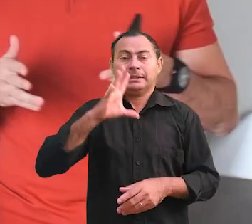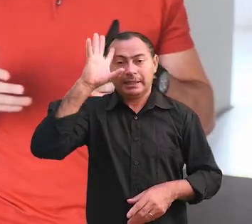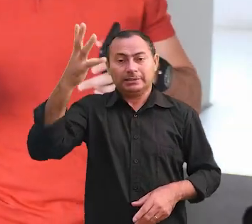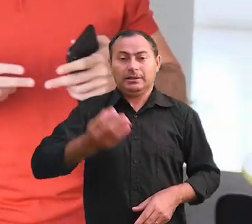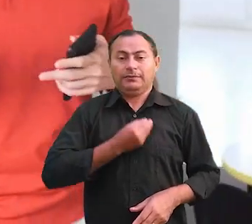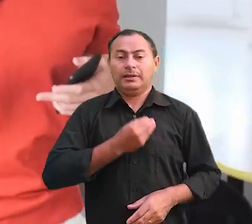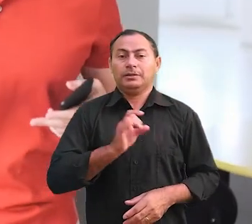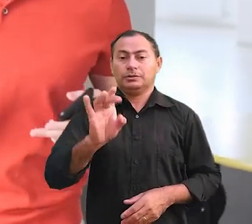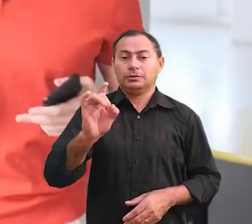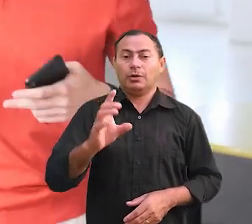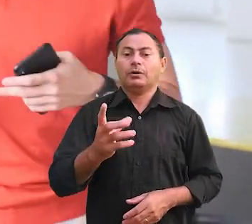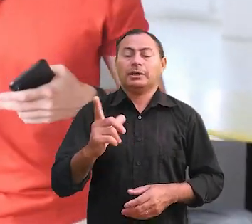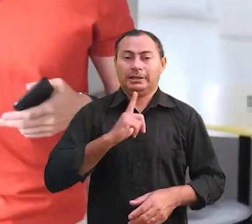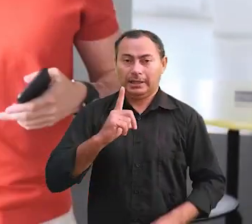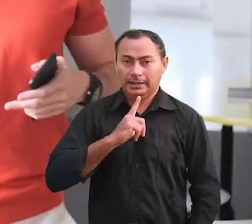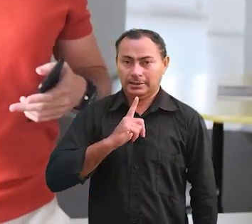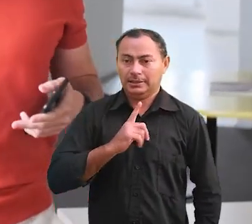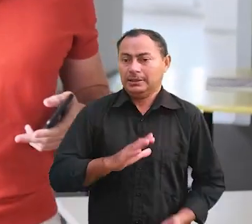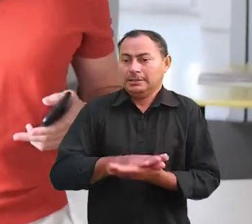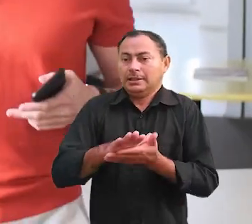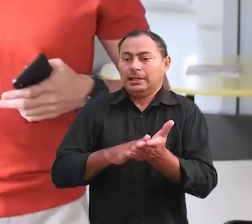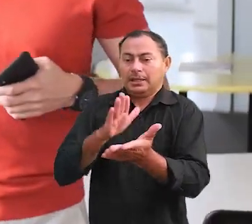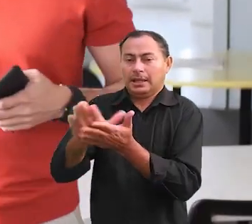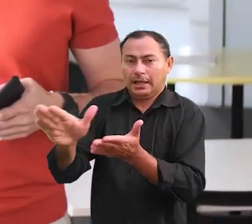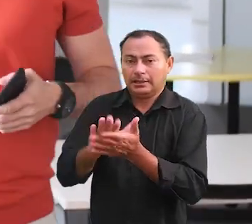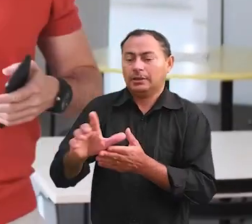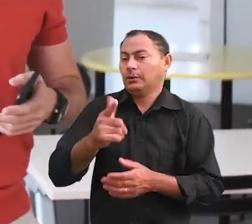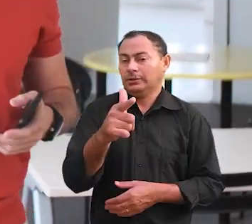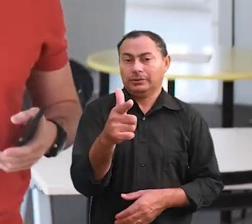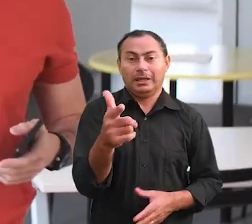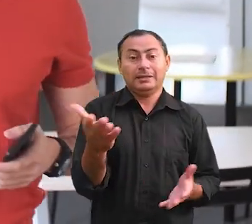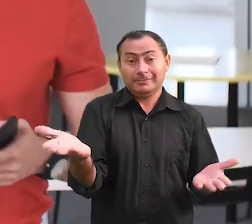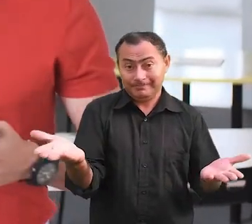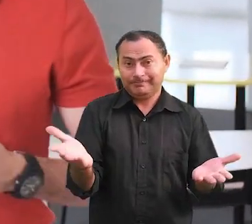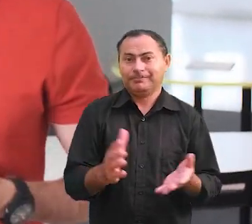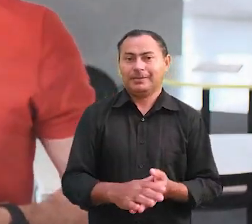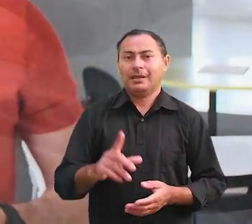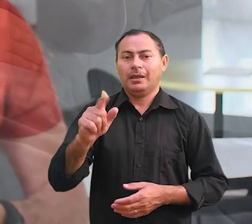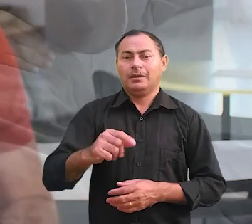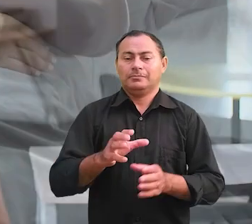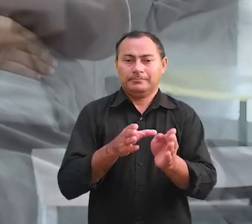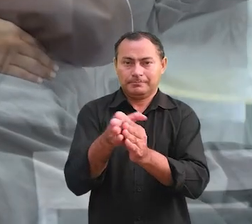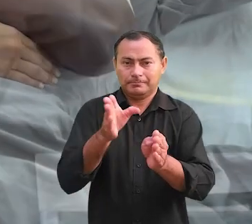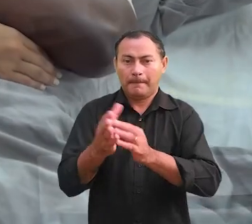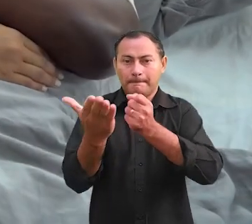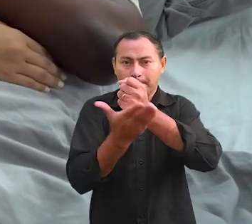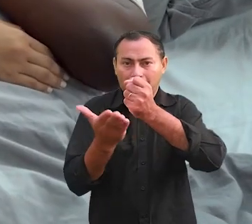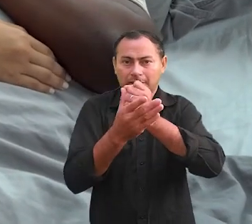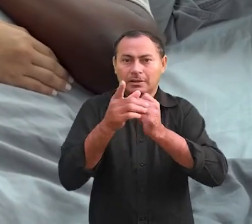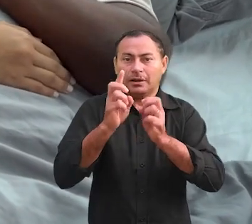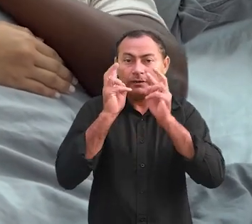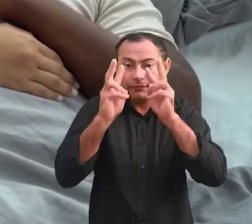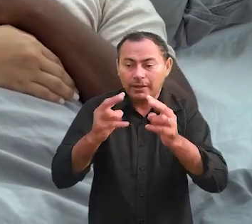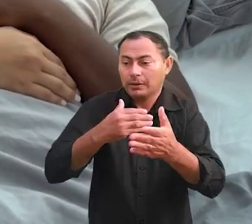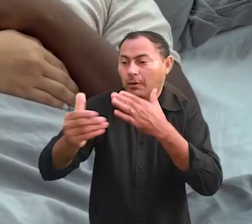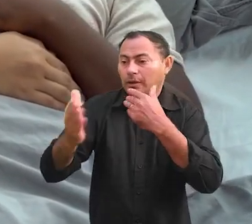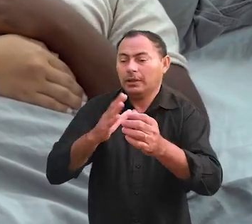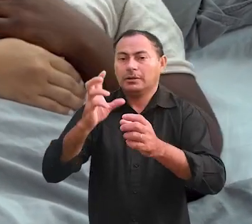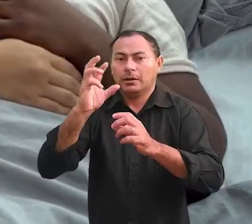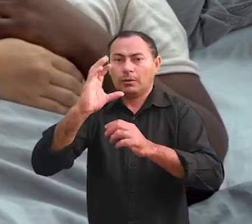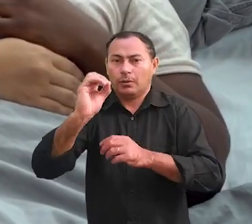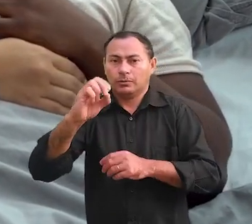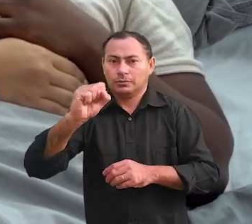diferente quando você decide viver só com o que tem sem gastar o que não tem esse é um dos conselhos básicos que você